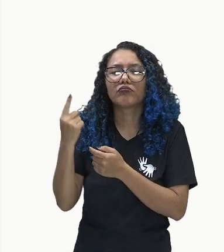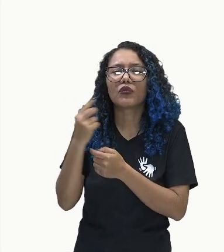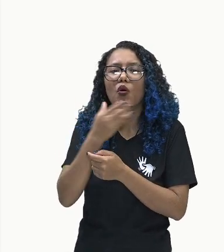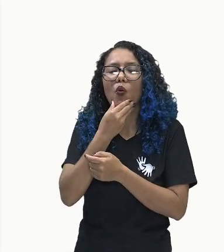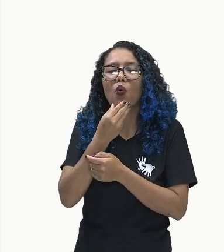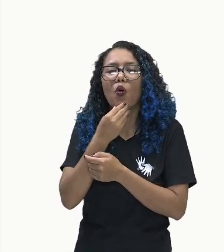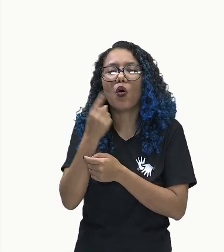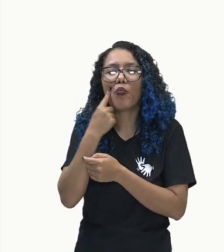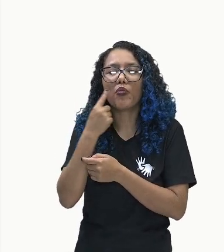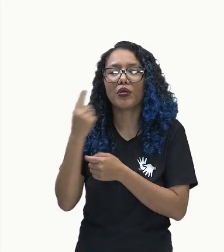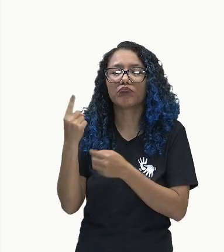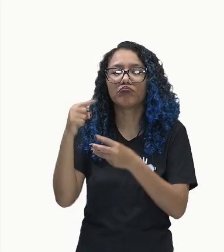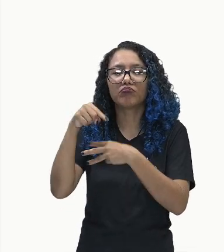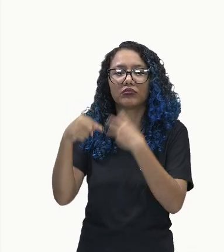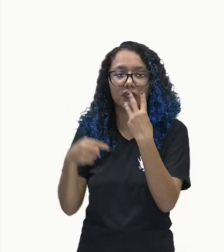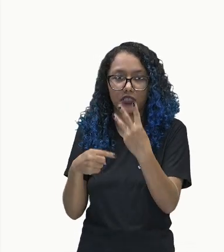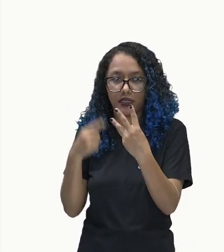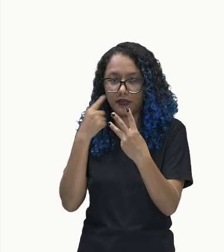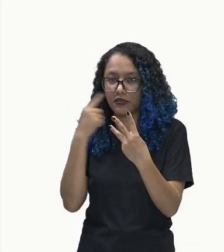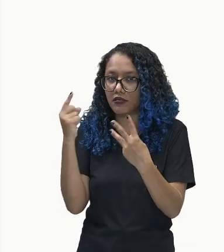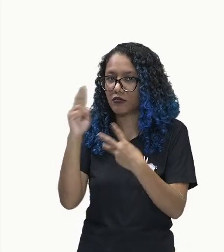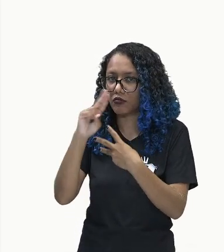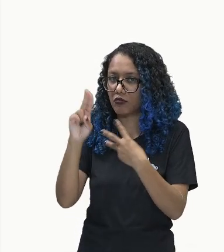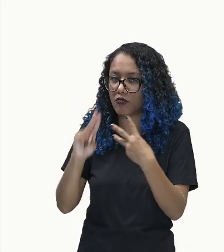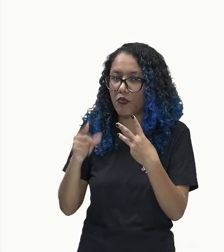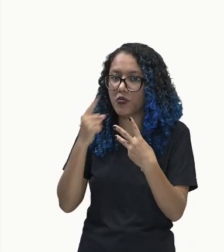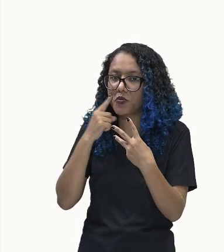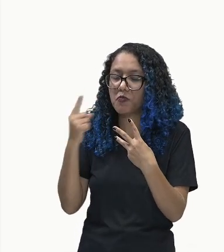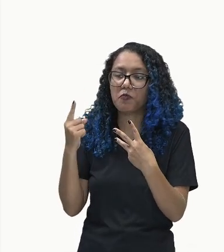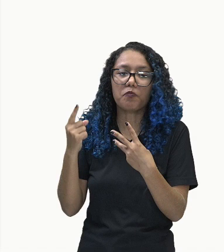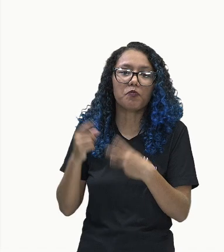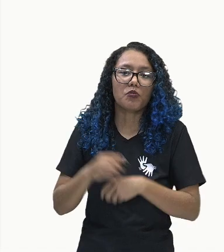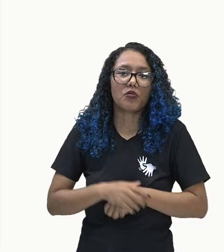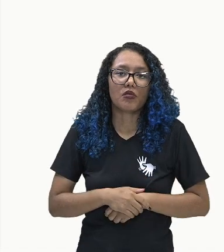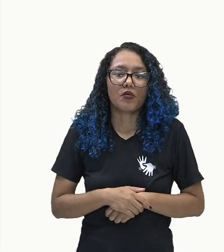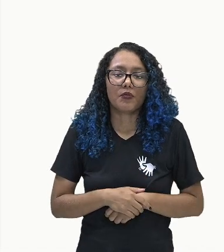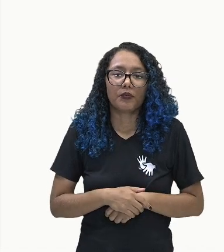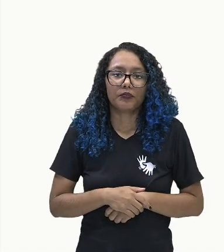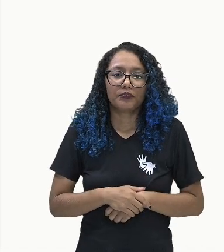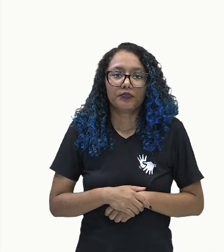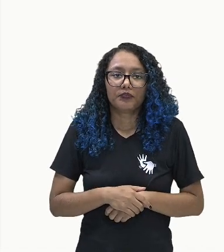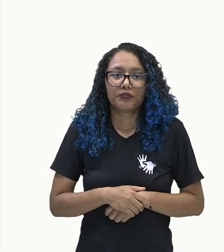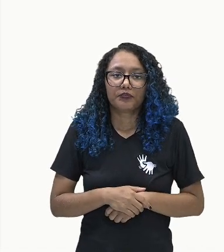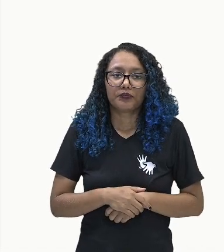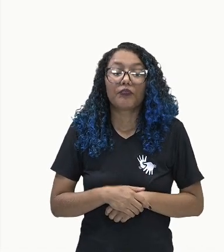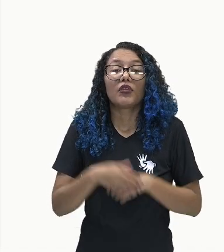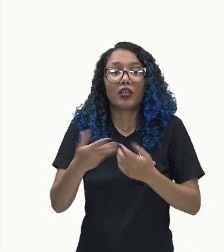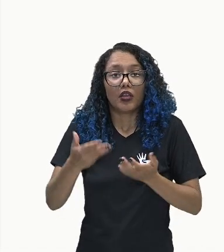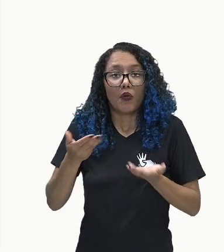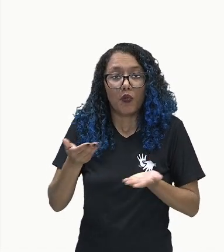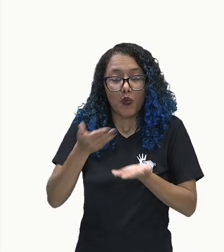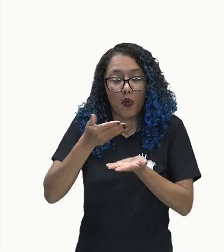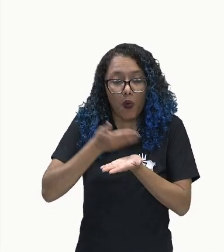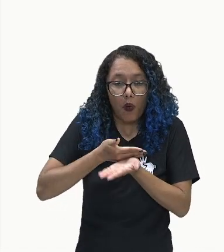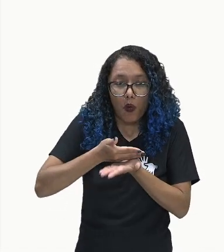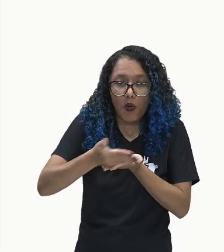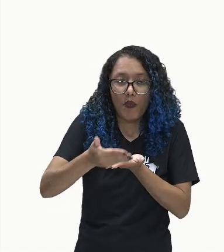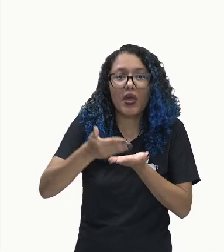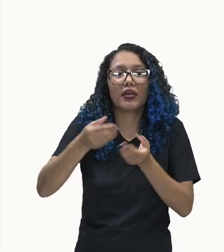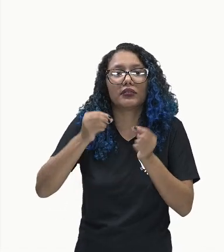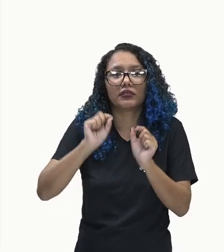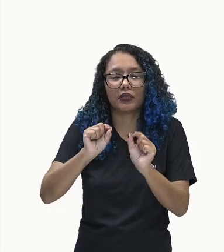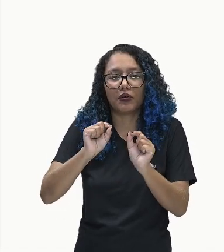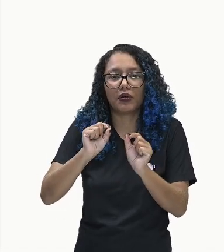o Eric Schoenmack, tá? E todos estes marcam, né, o início do